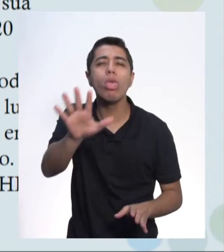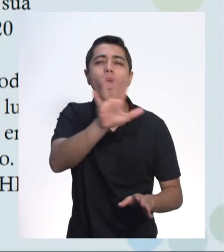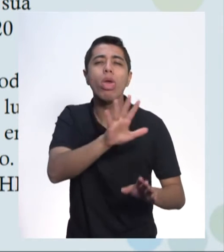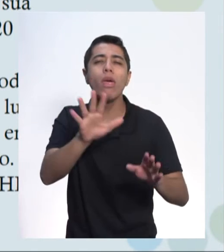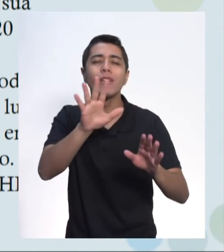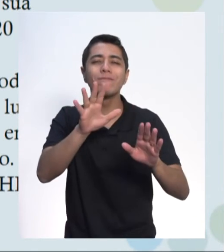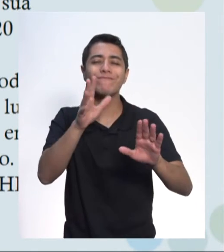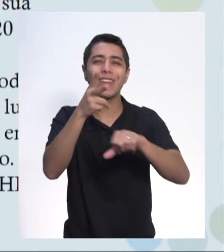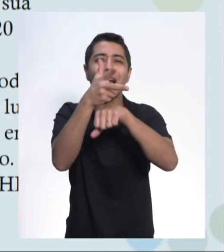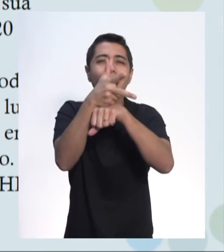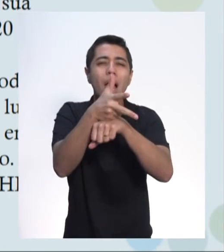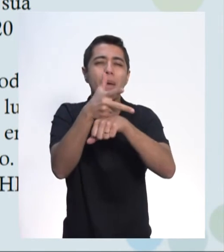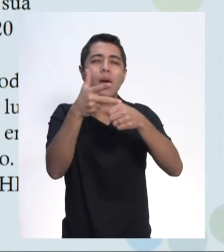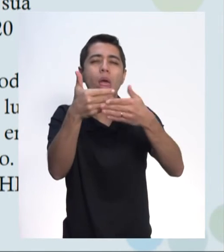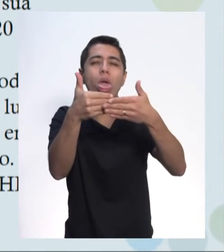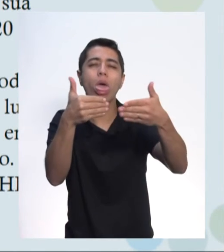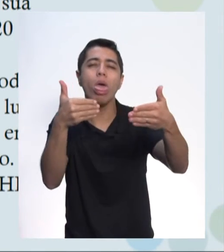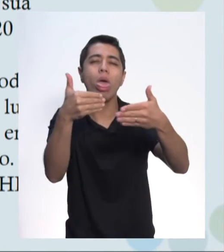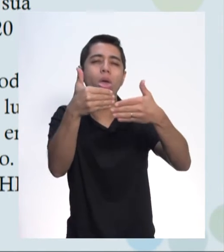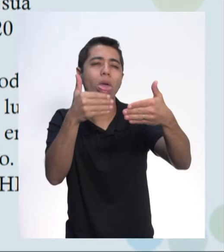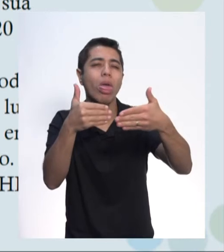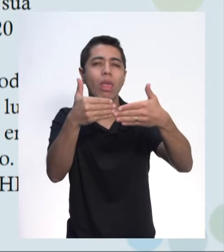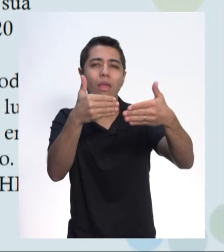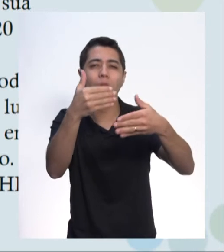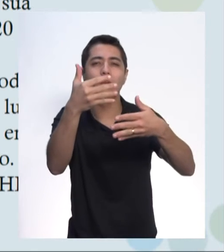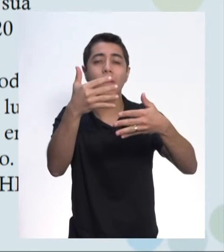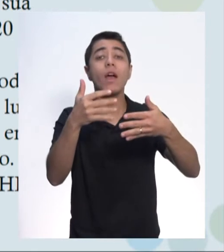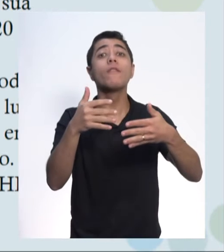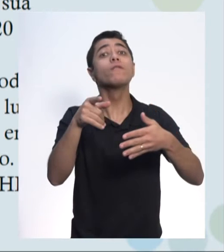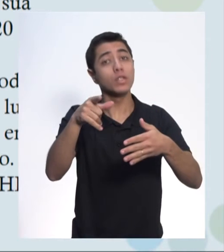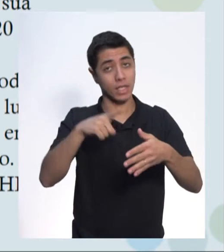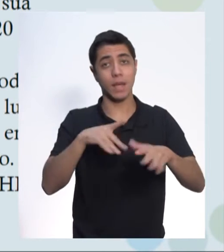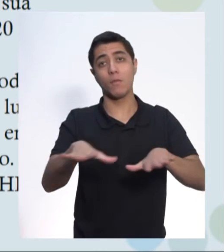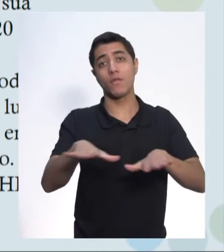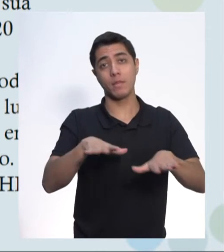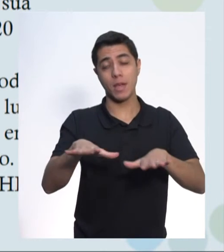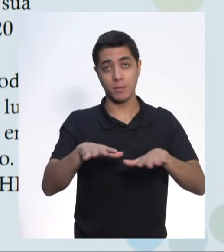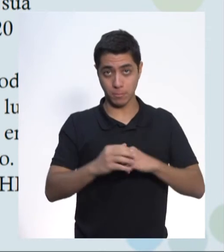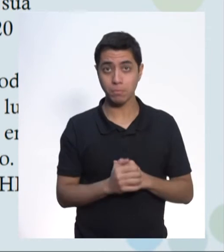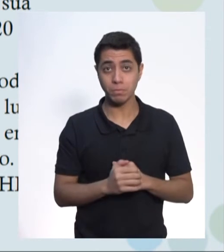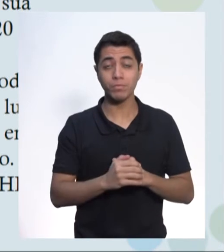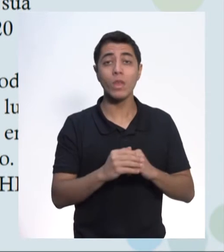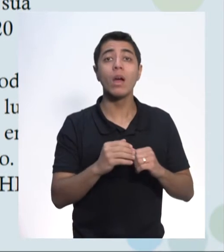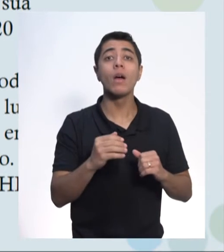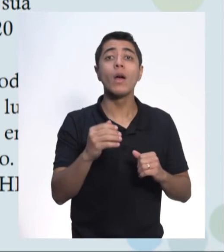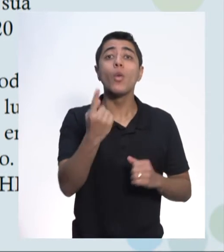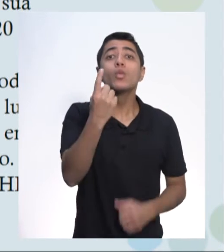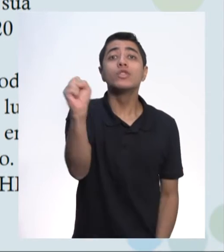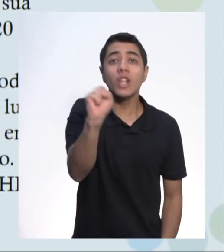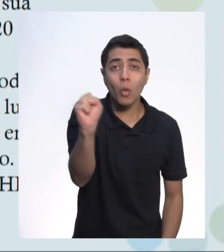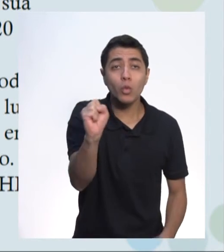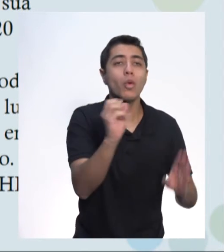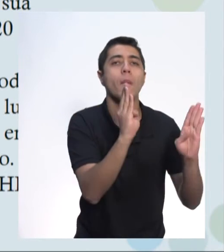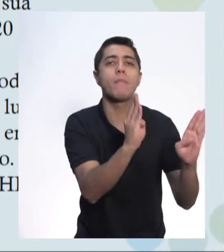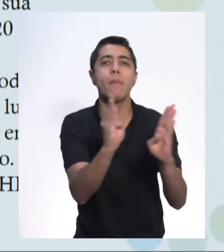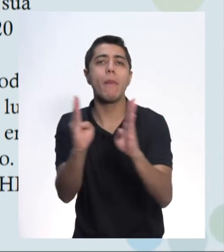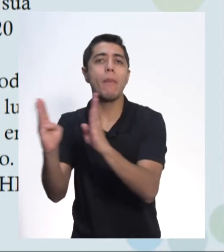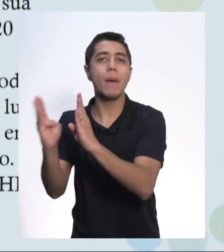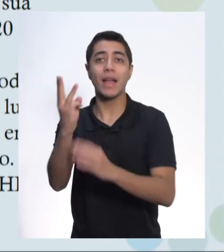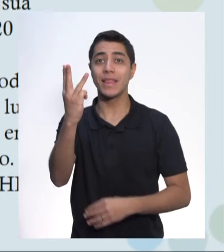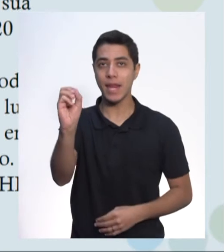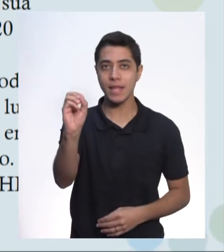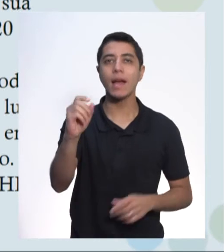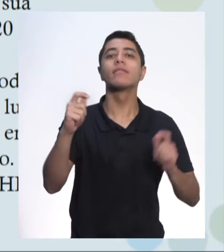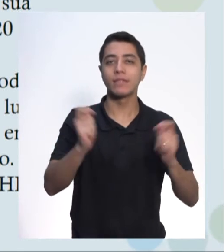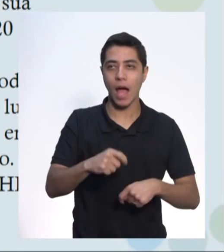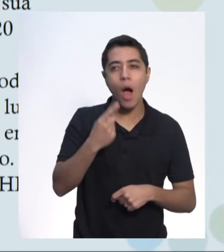na tela. Você tem esse movimento. 30 quadros por segundo, que fica muito próximo daquilo que o olho humano é capaz de captar, 60 quadros